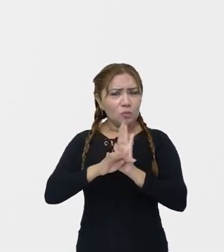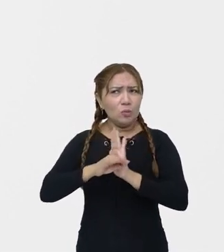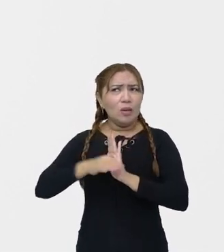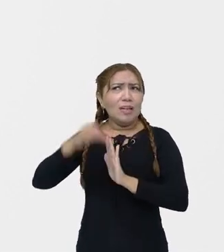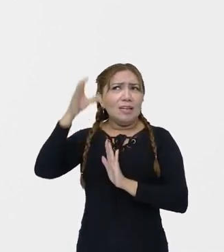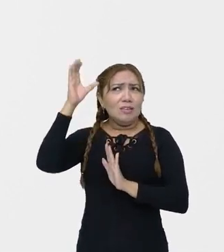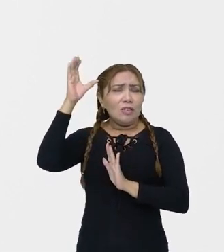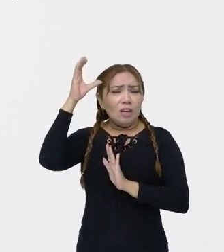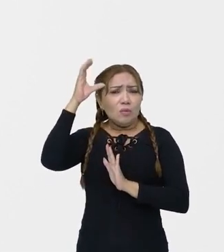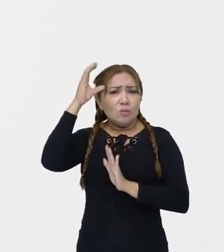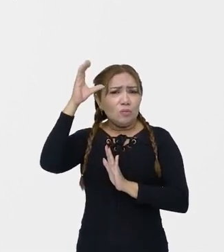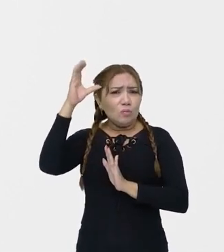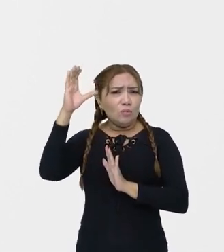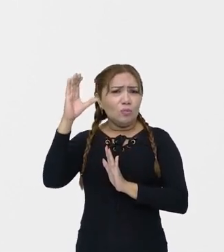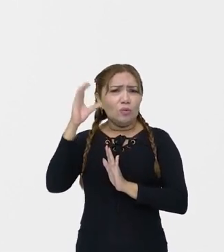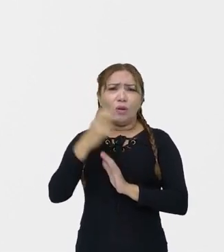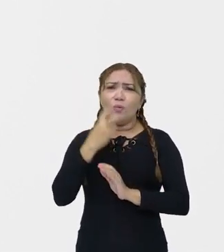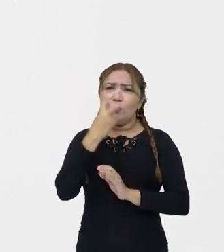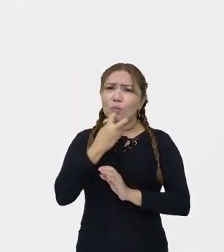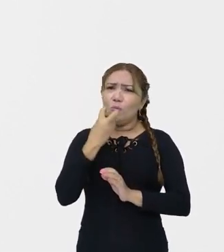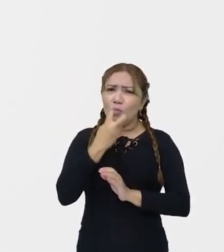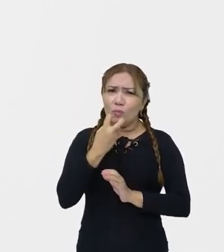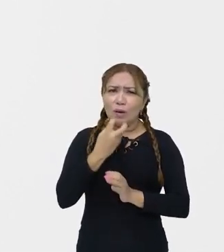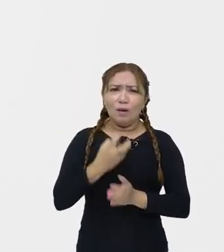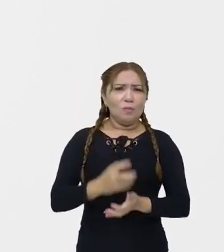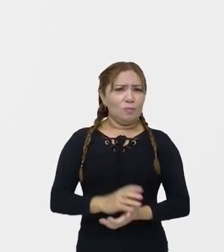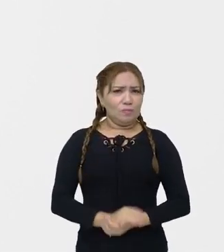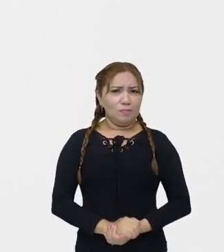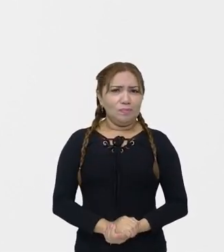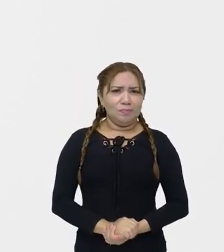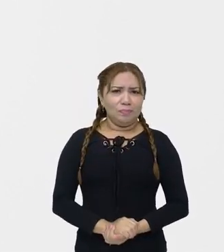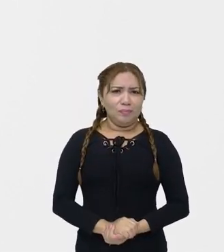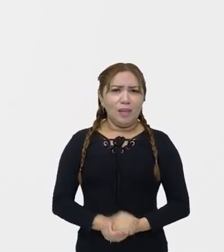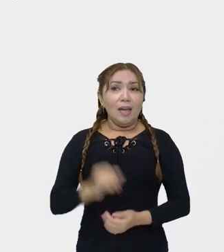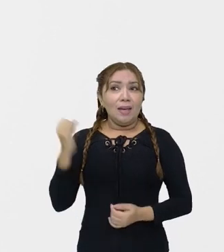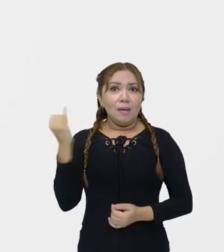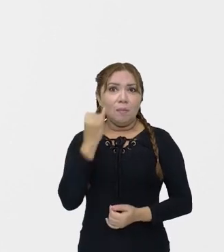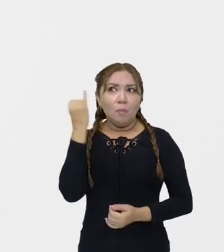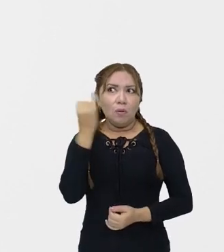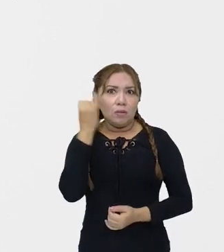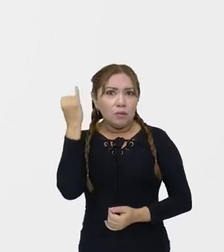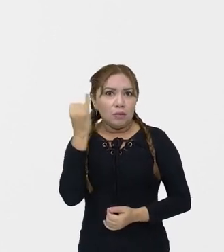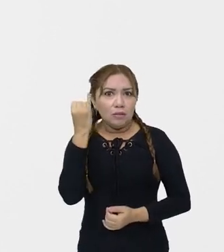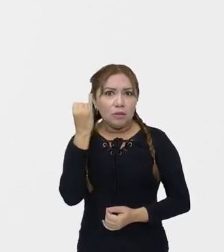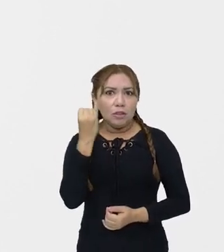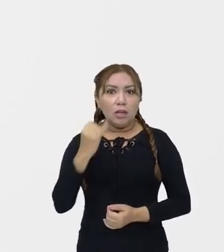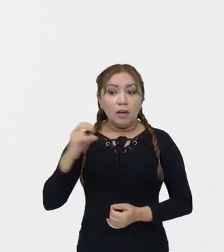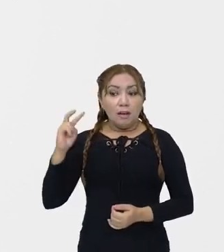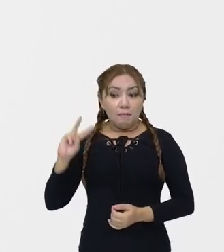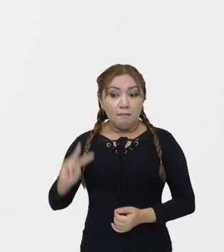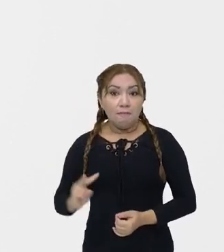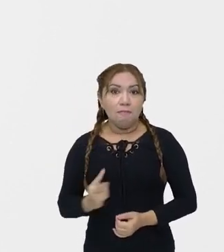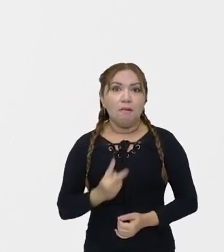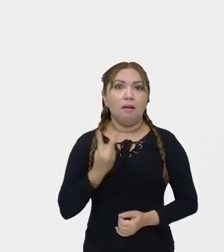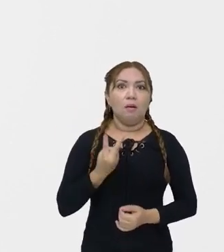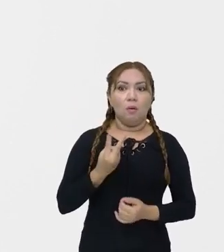oral. A habilidade: valorizar os textos de tradição